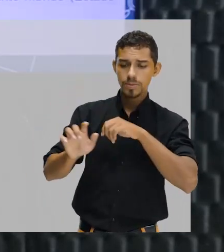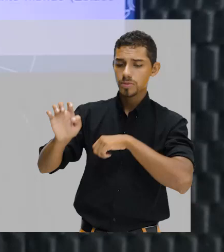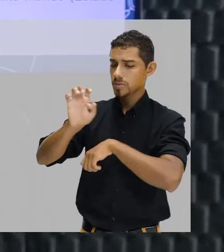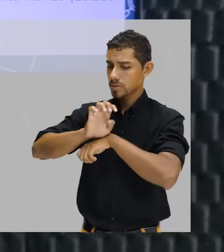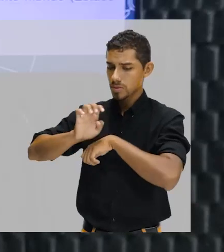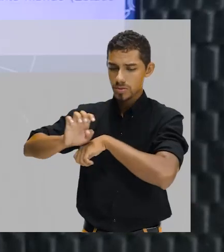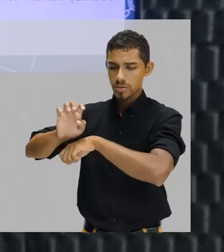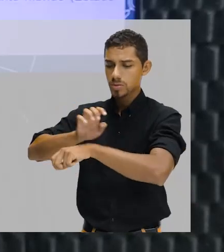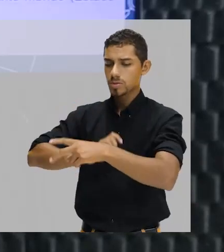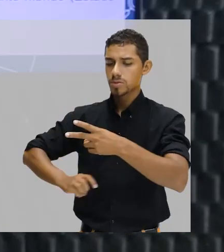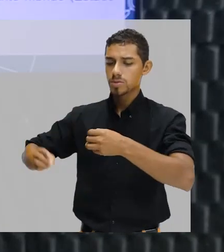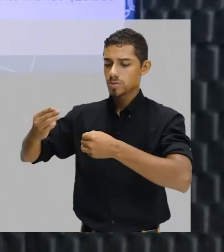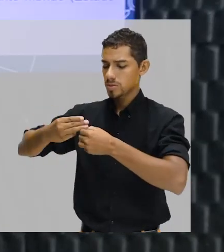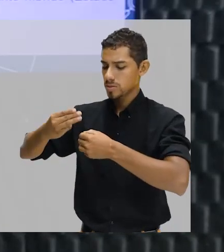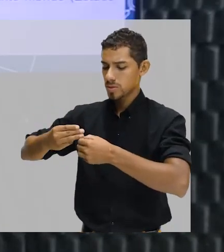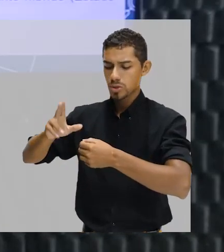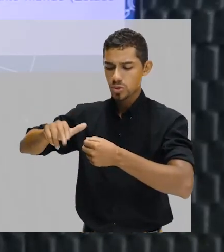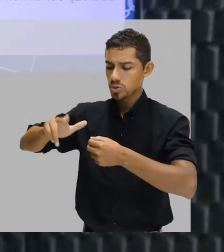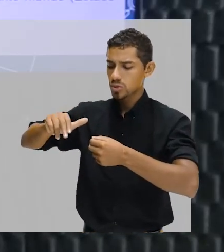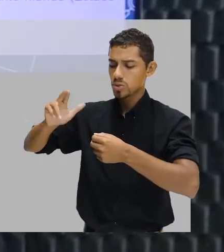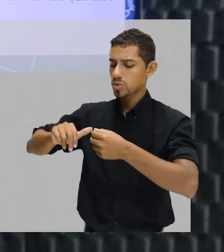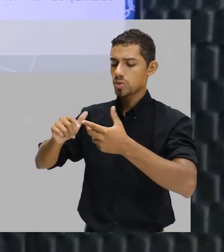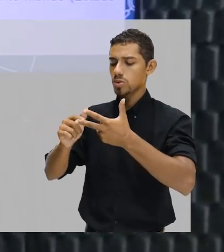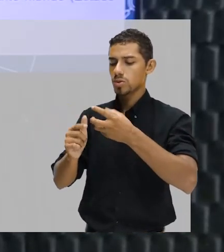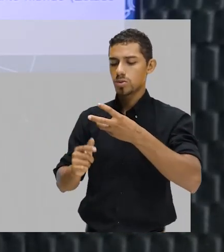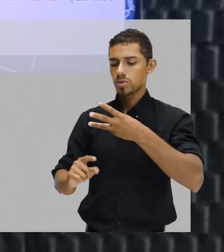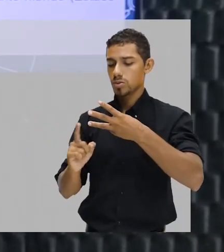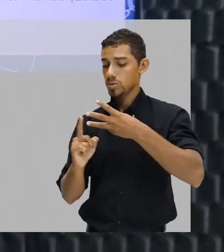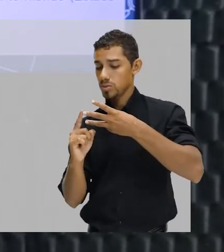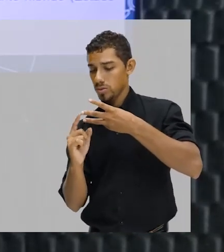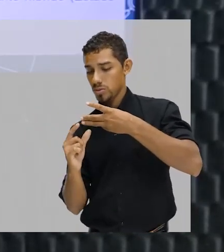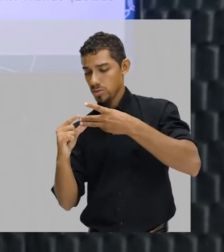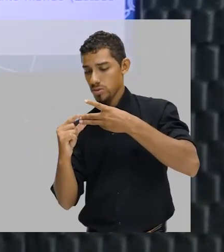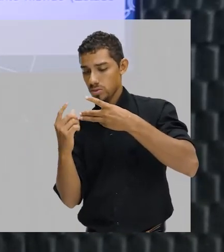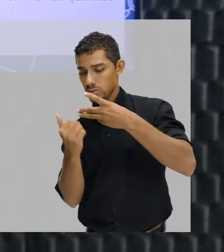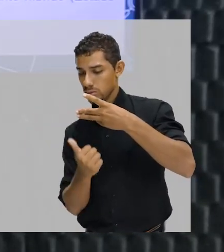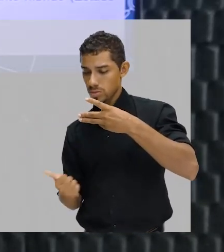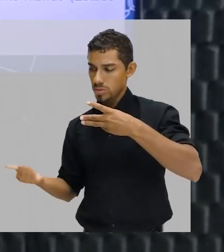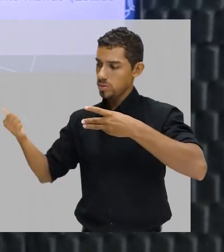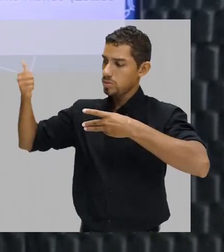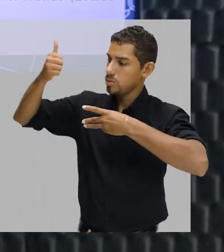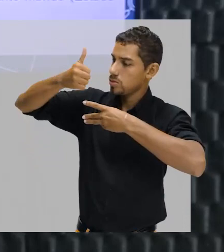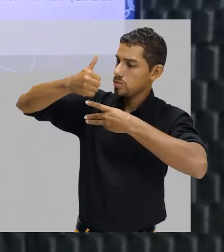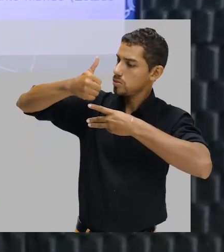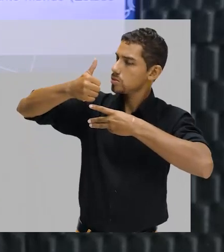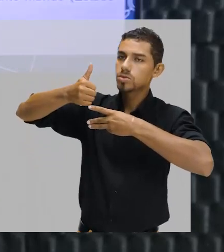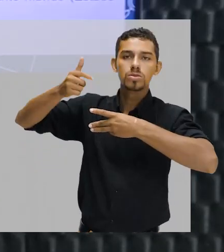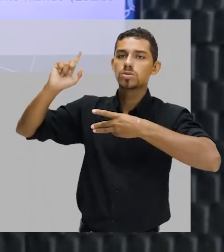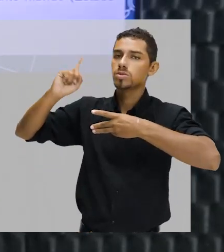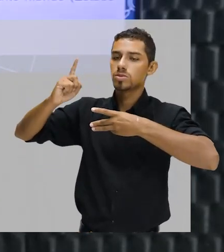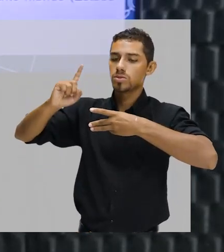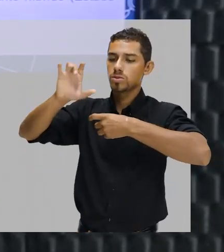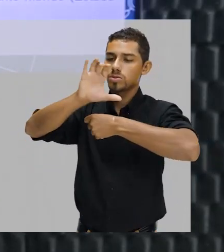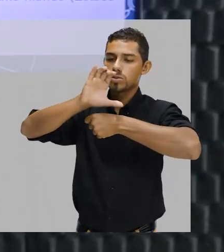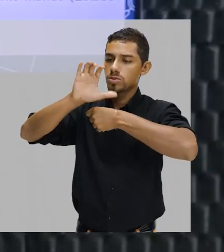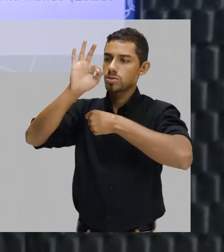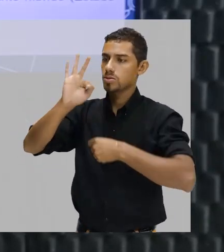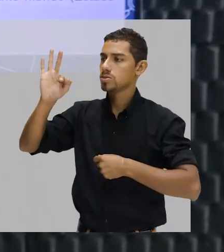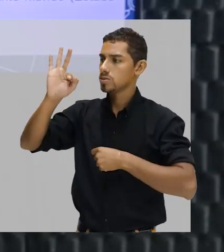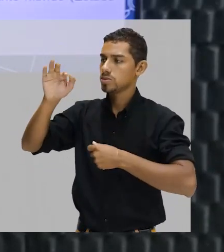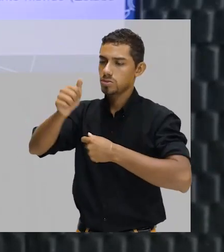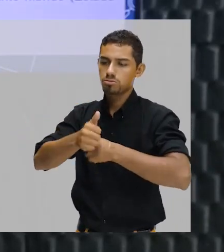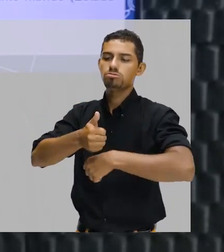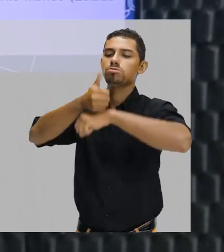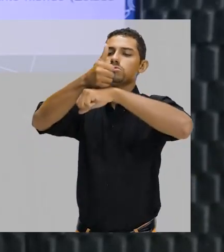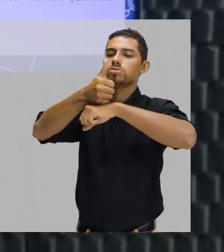elas nunca, nunca, nunca, never podem confrontar, ou seja, podem ir contra a Constituição Federal, a lei